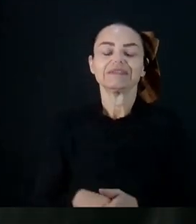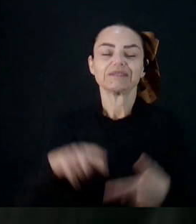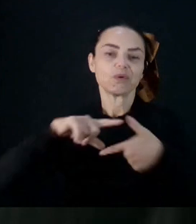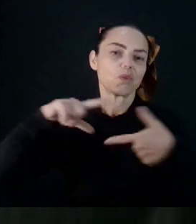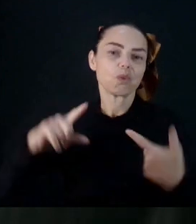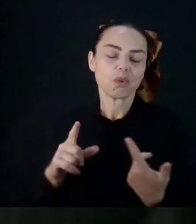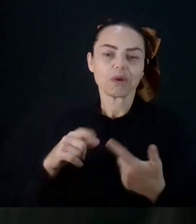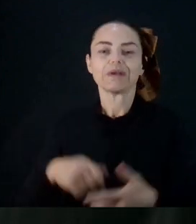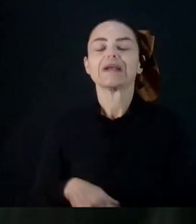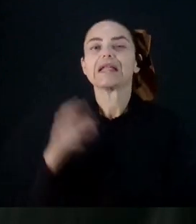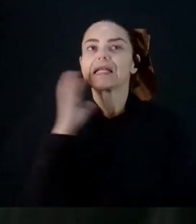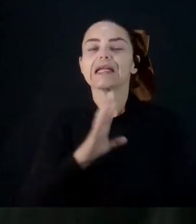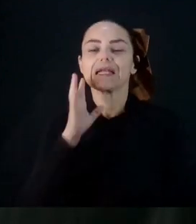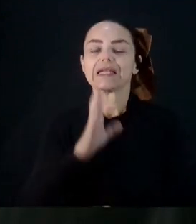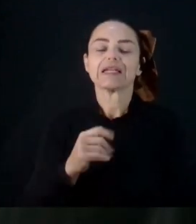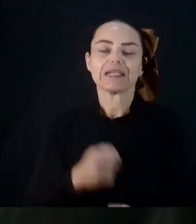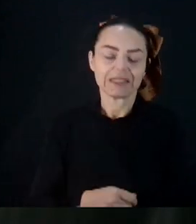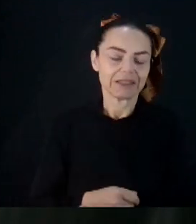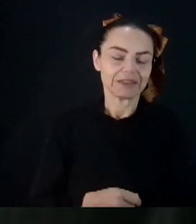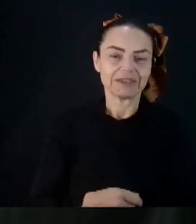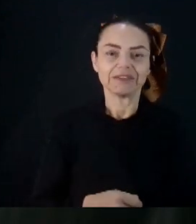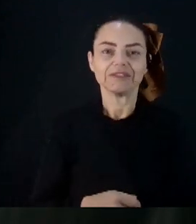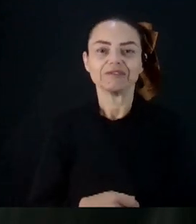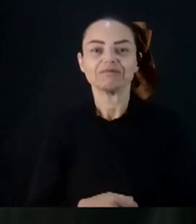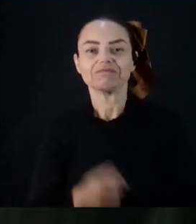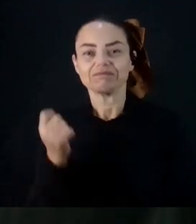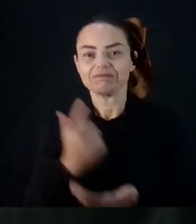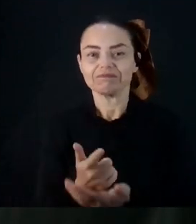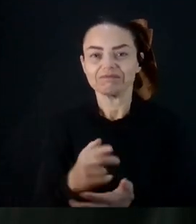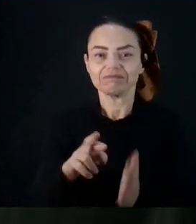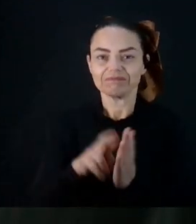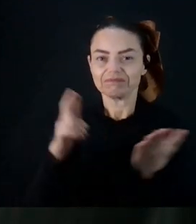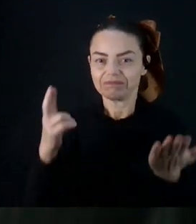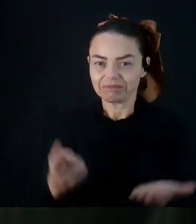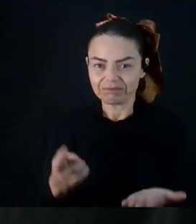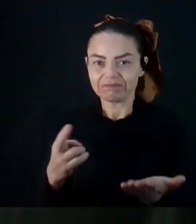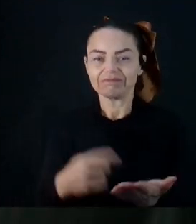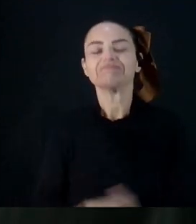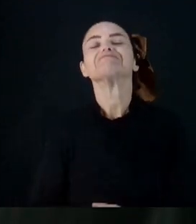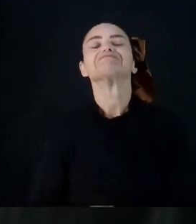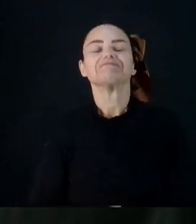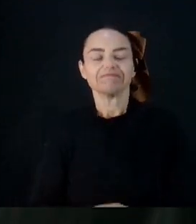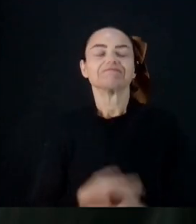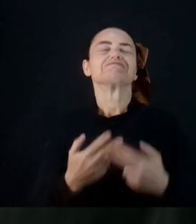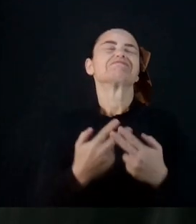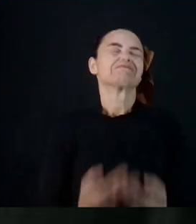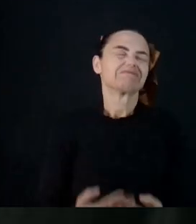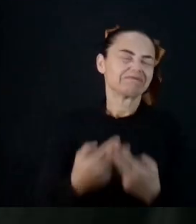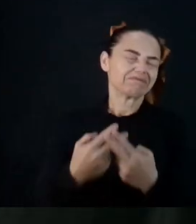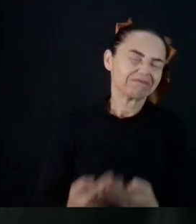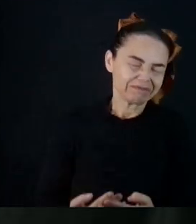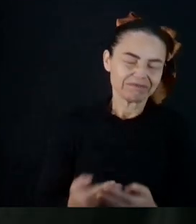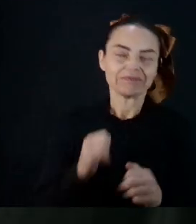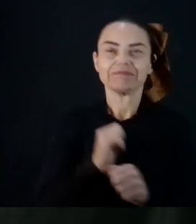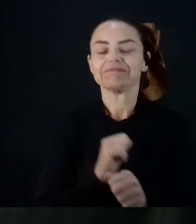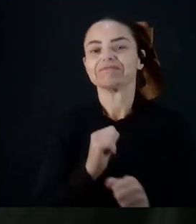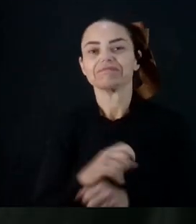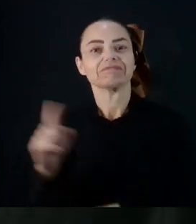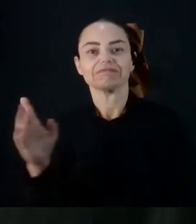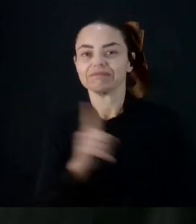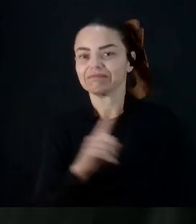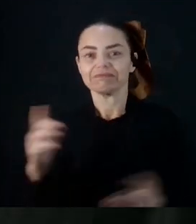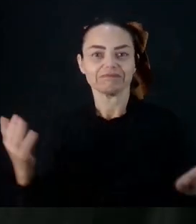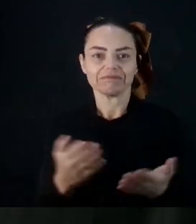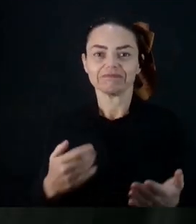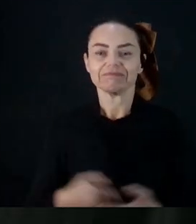tinha acesso à loja, então comprava na revistinha. Então a gente tinha muita paciência, a gente esperava demais. Hoje não. Você atravessa a